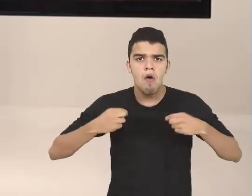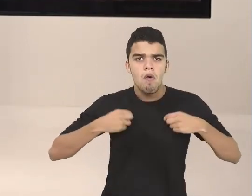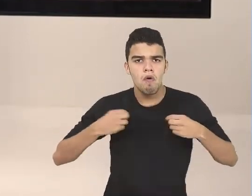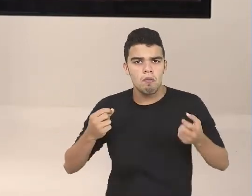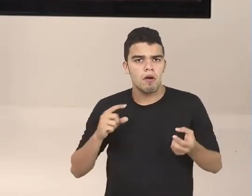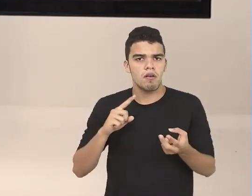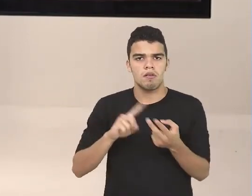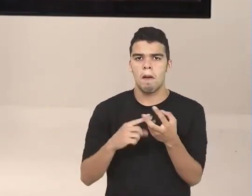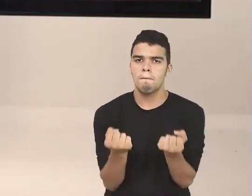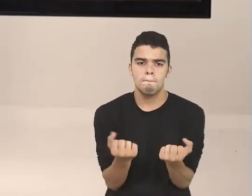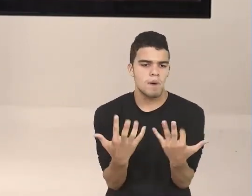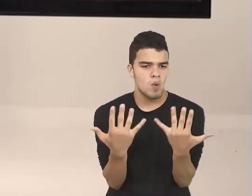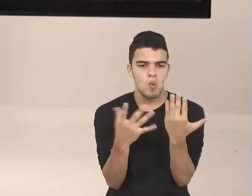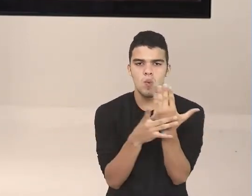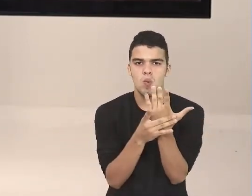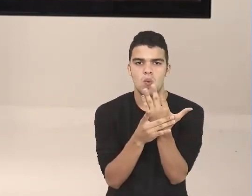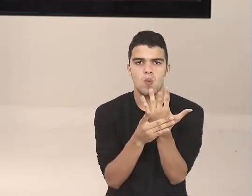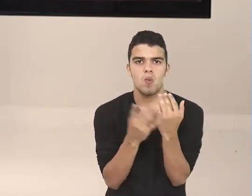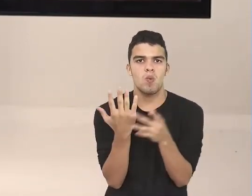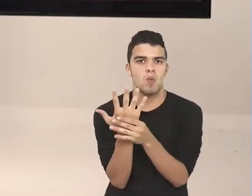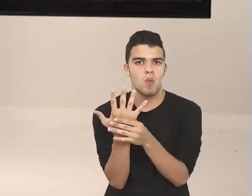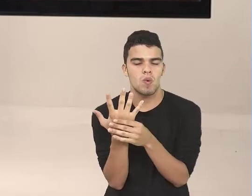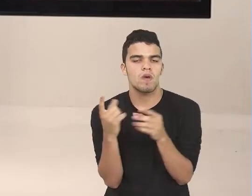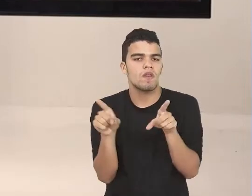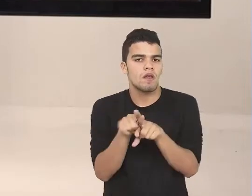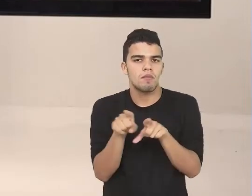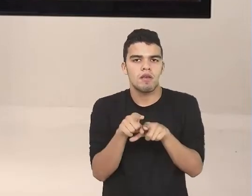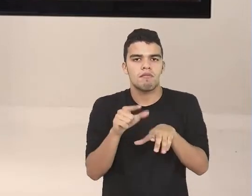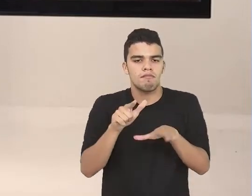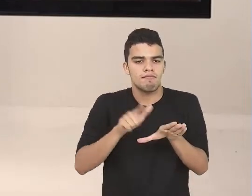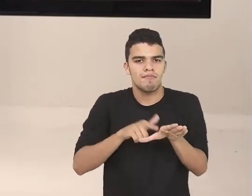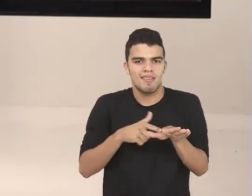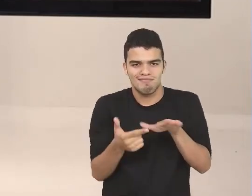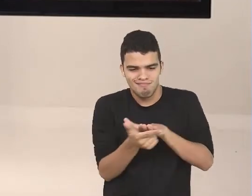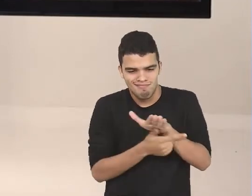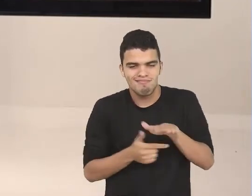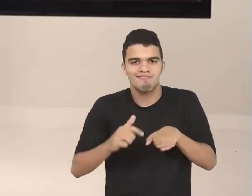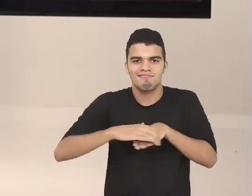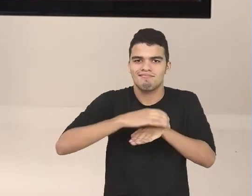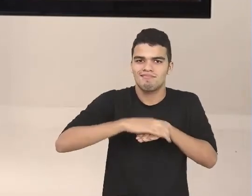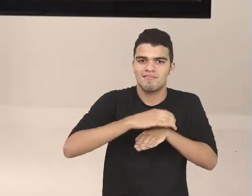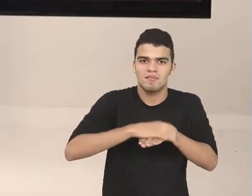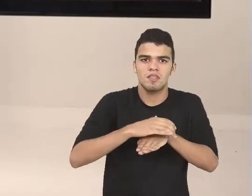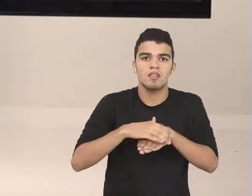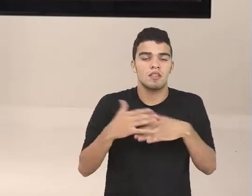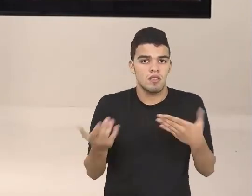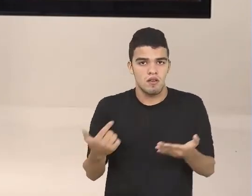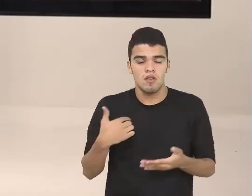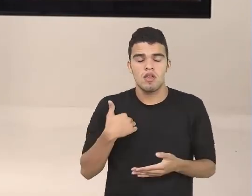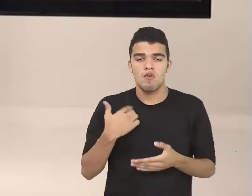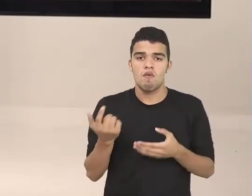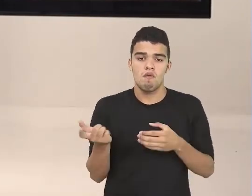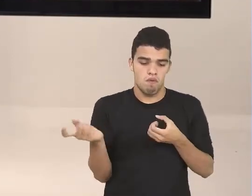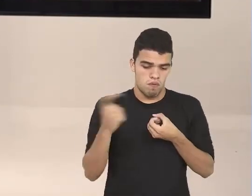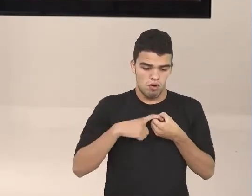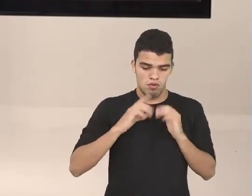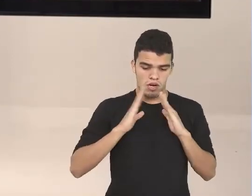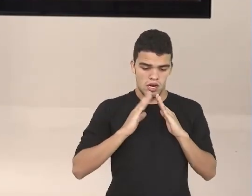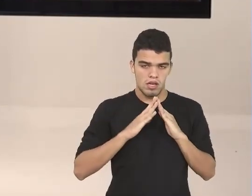para tentar eliminar o vírus o máximo possível. Ou seja, a gente utiliza a água sanitária para lavar o